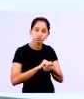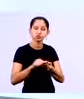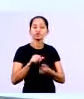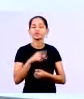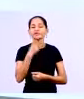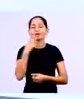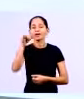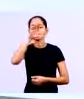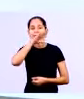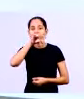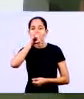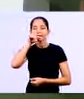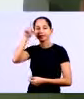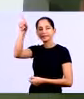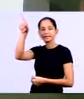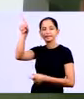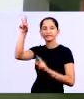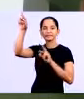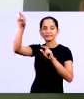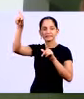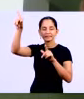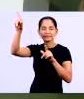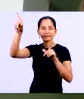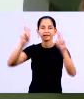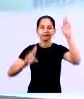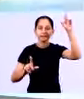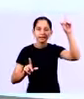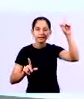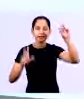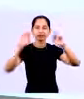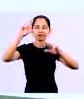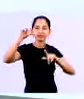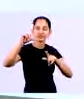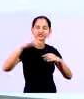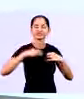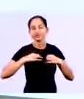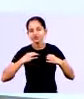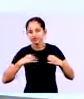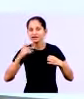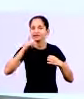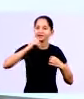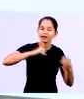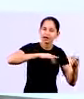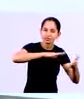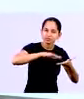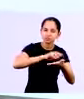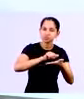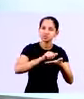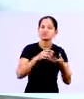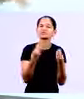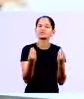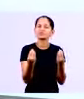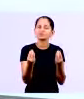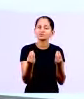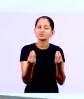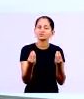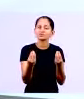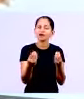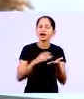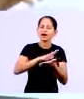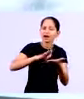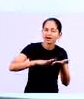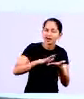como? Nordeste é enxague. E no Centro-Oeste a gente fala enxague. Eu vou, enxago essa roupa aí para mim. Lá no Sul, quando eu morei lá, enxague a